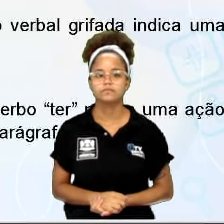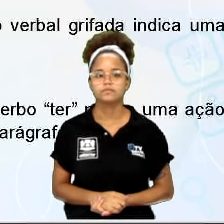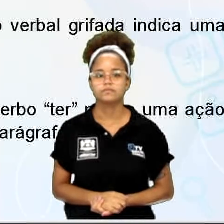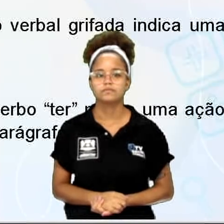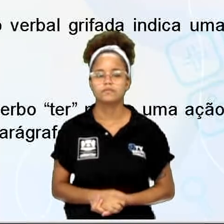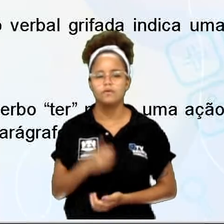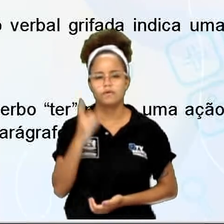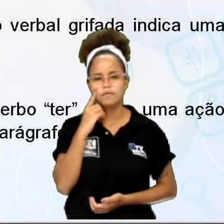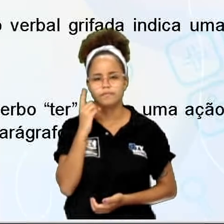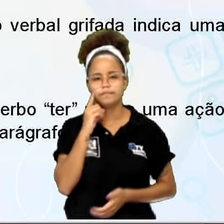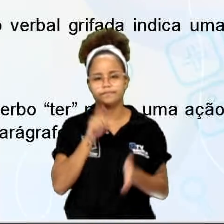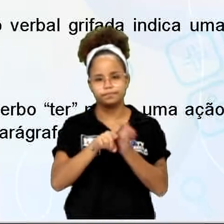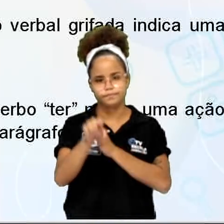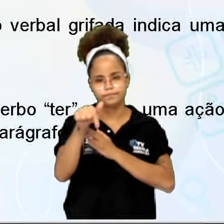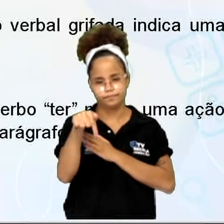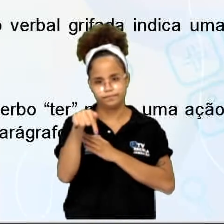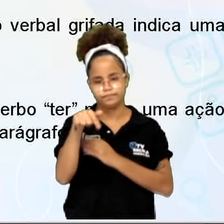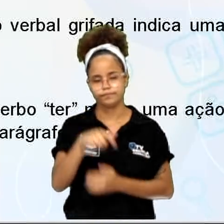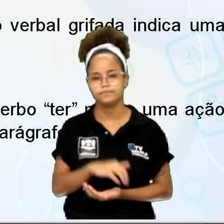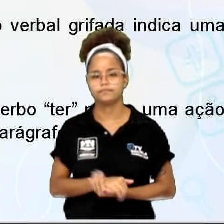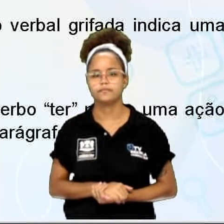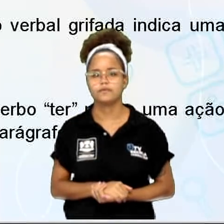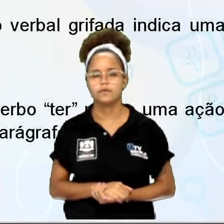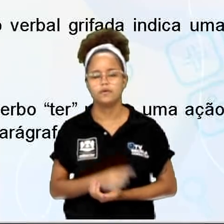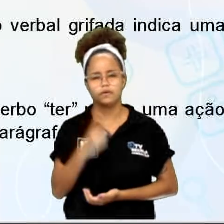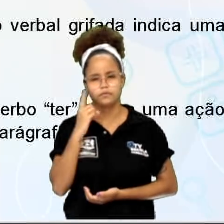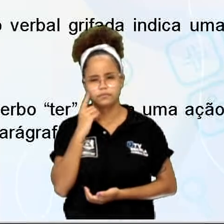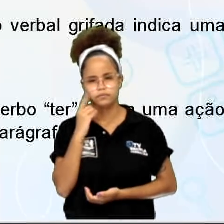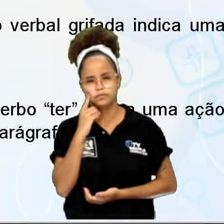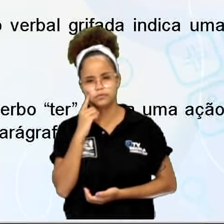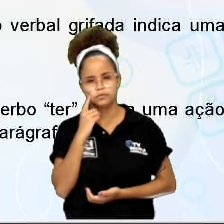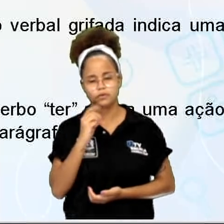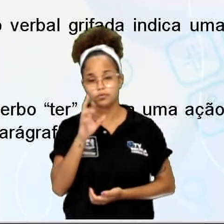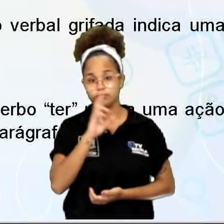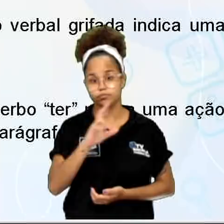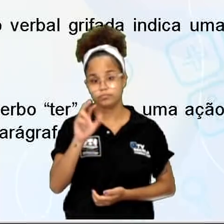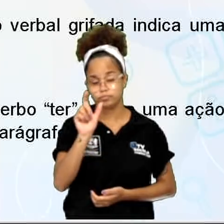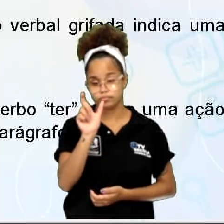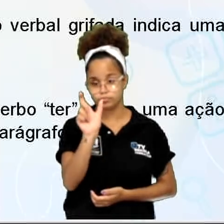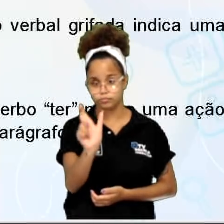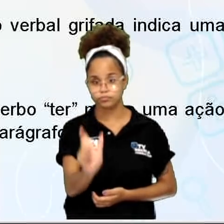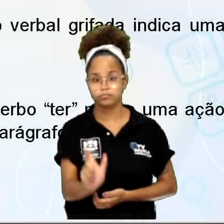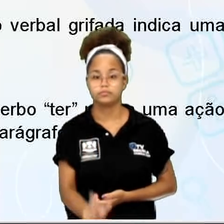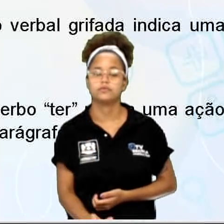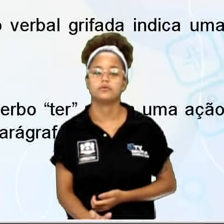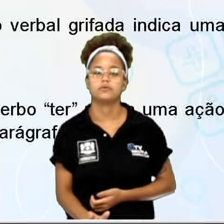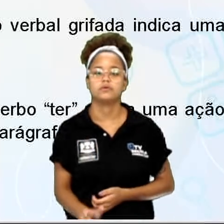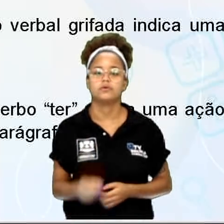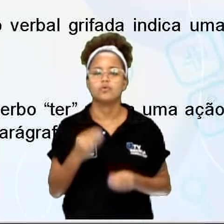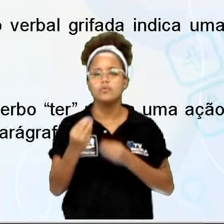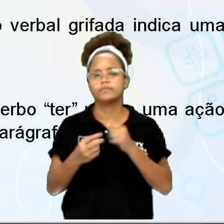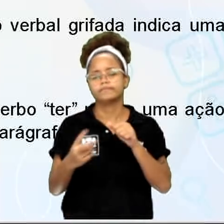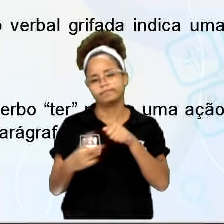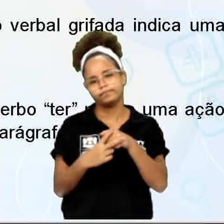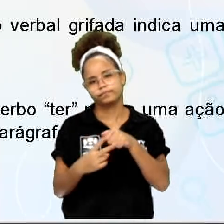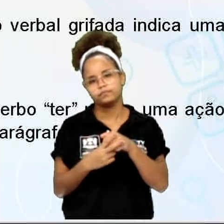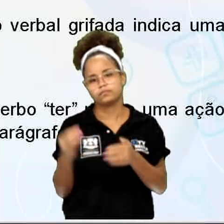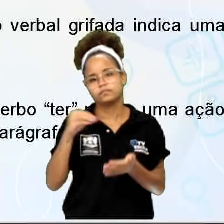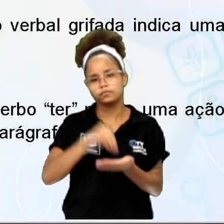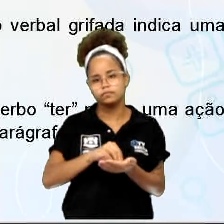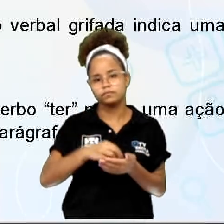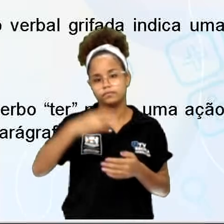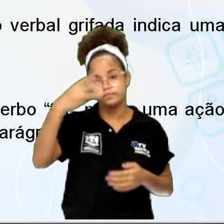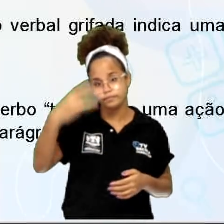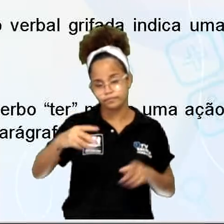Olha a questão 7 agora. Analise as afirmativas abaixo sobre as formas verbais empregadas no terceiro